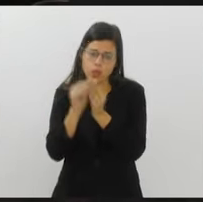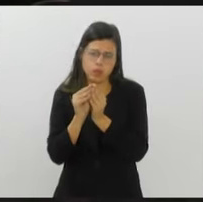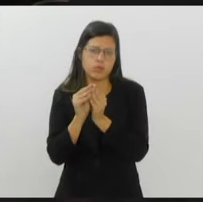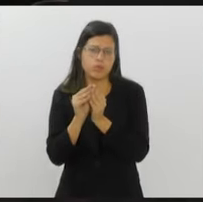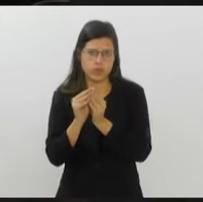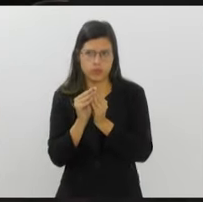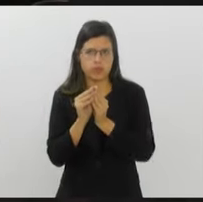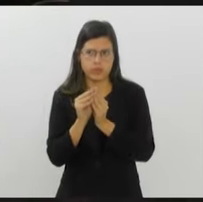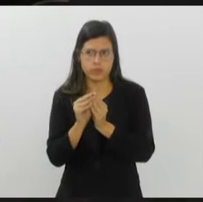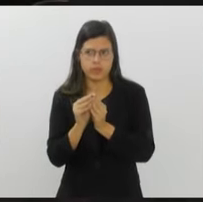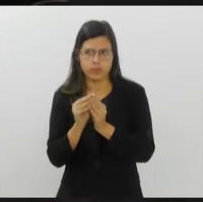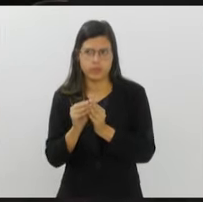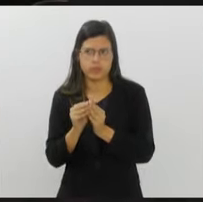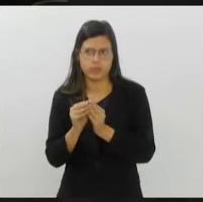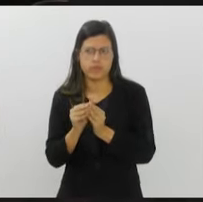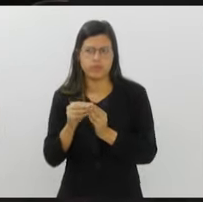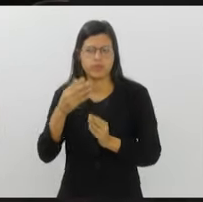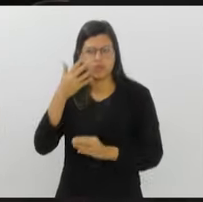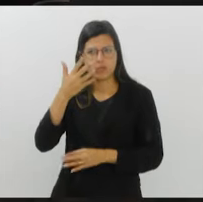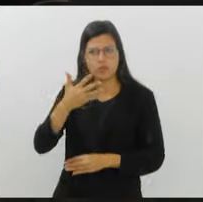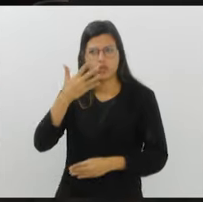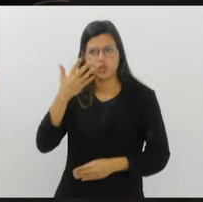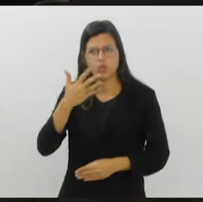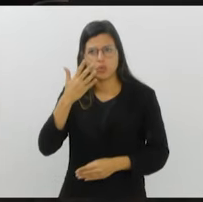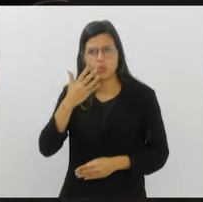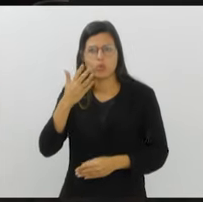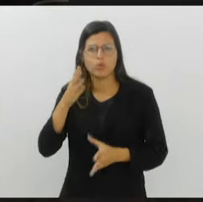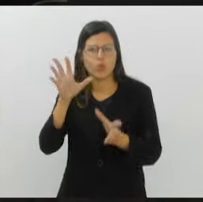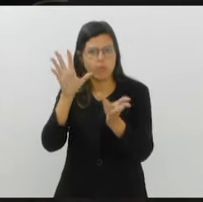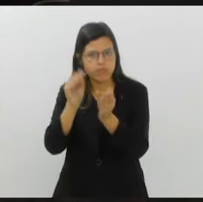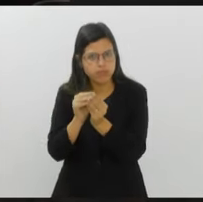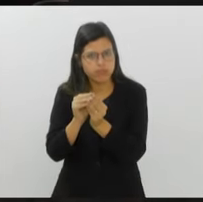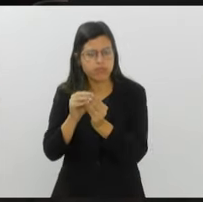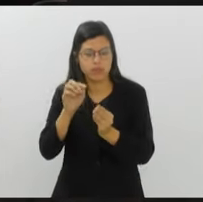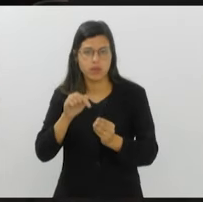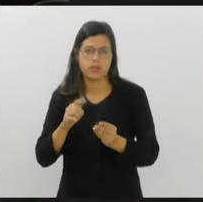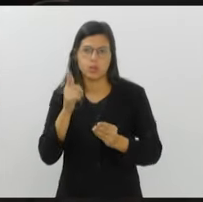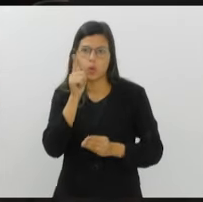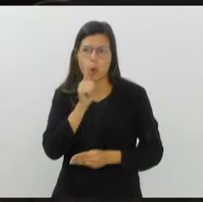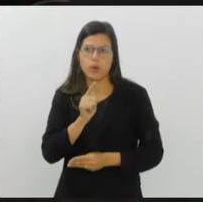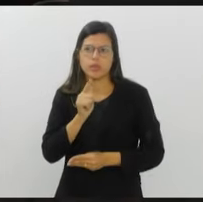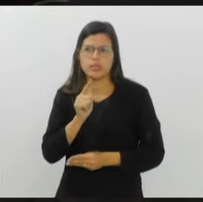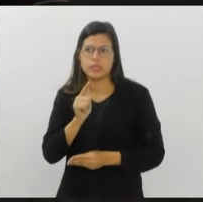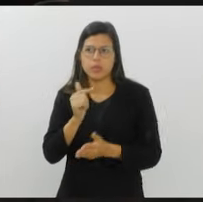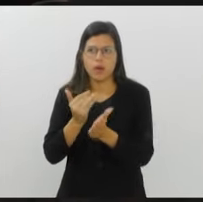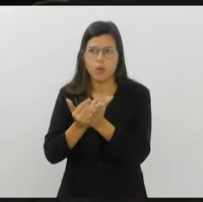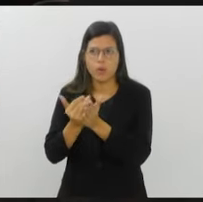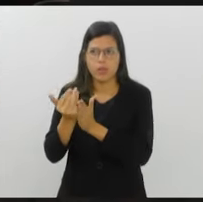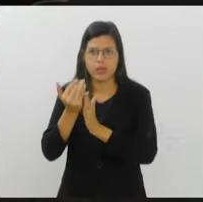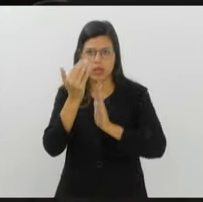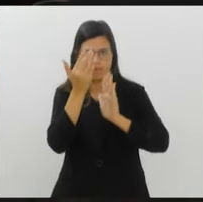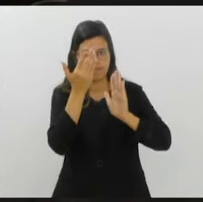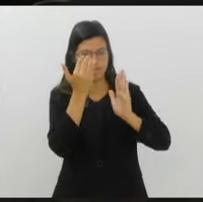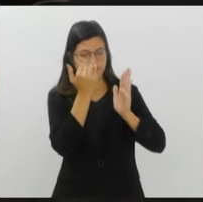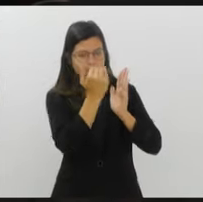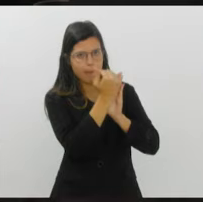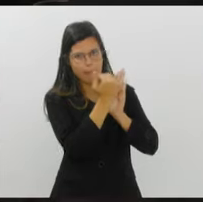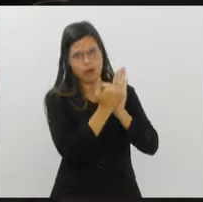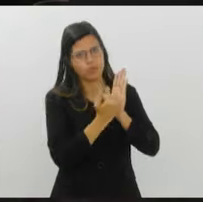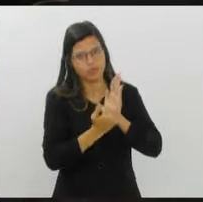né, com um discurso mais consistente, para que a gente possa dar início à pauta que a gente nem